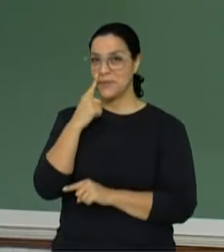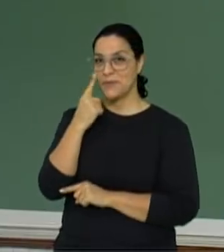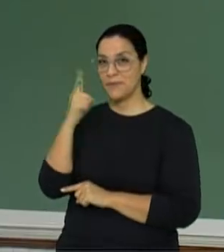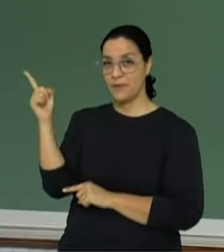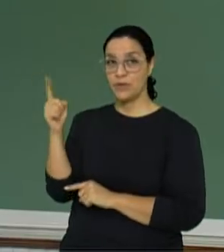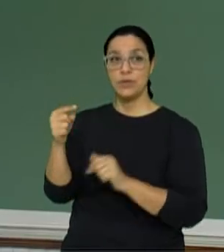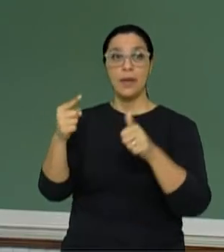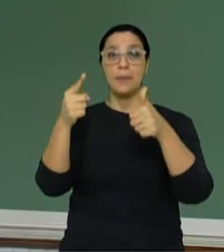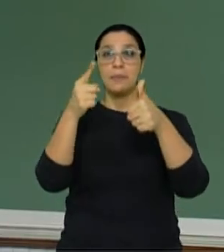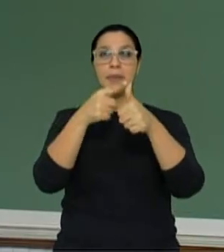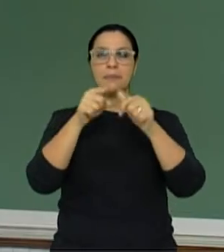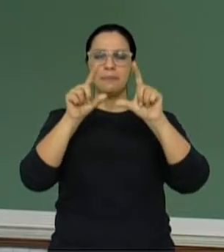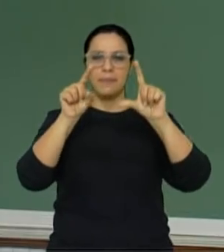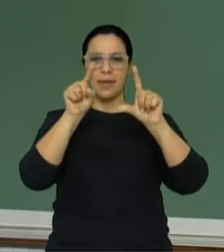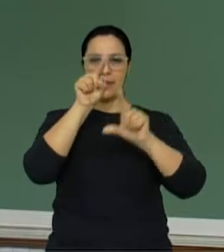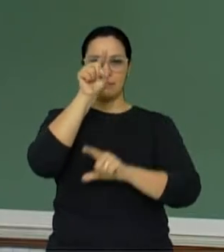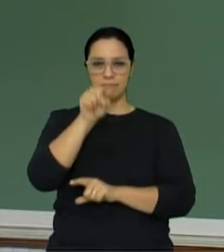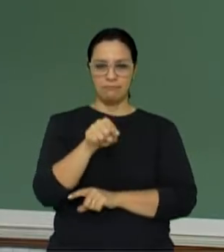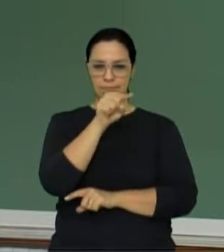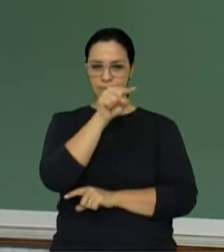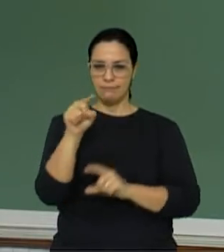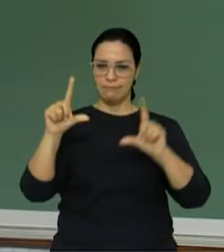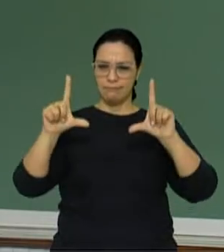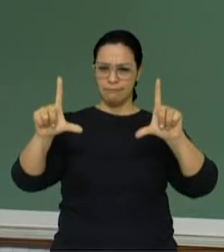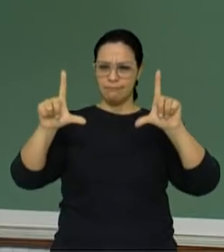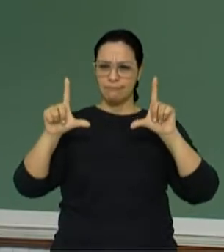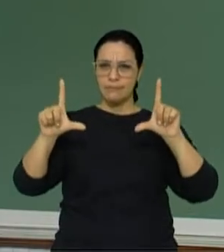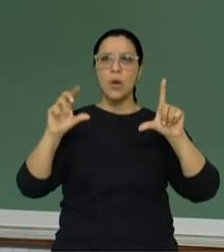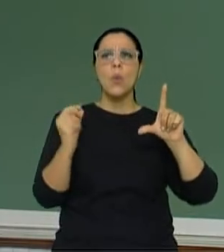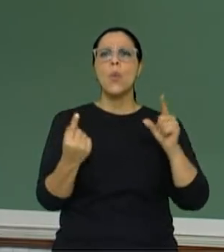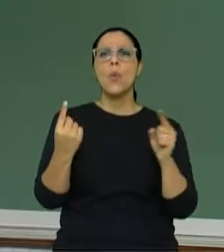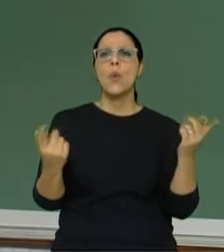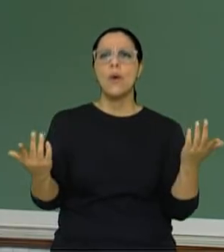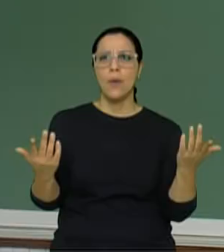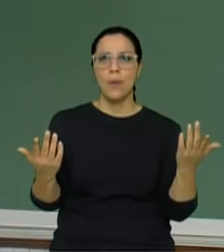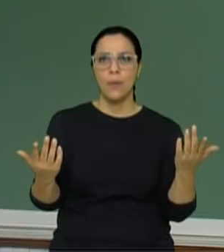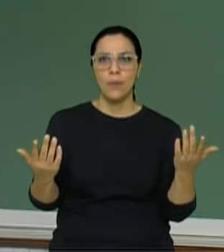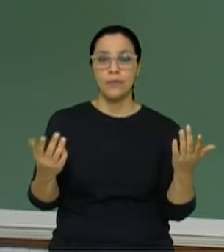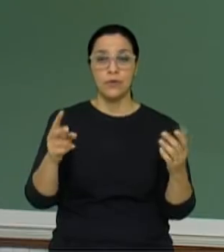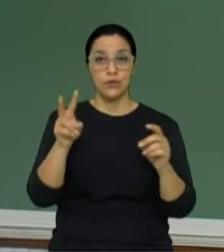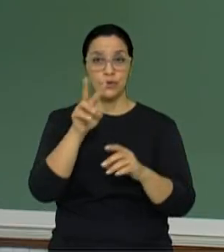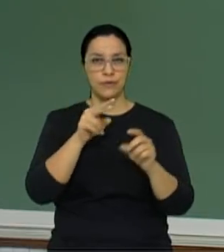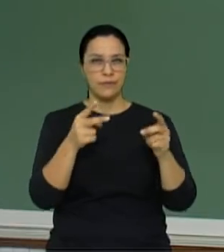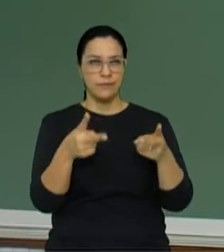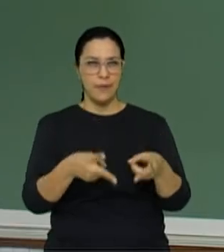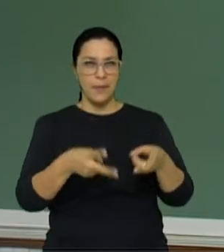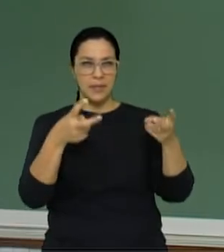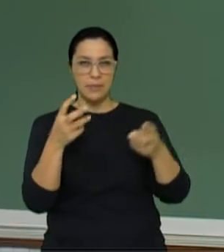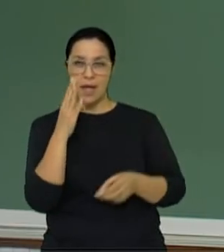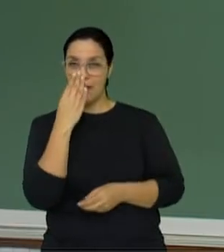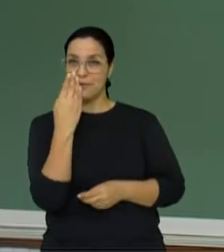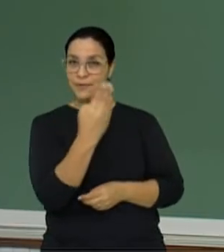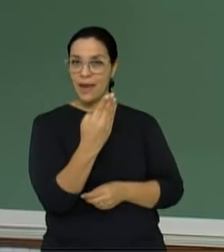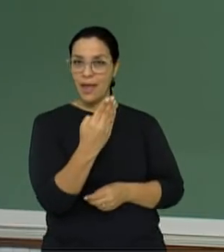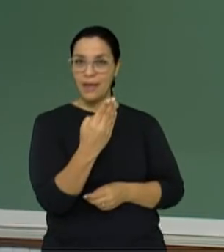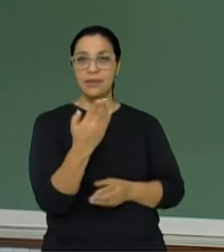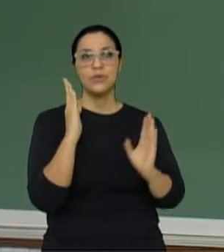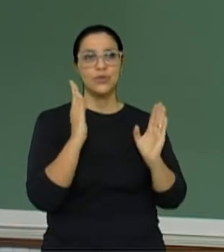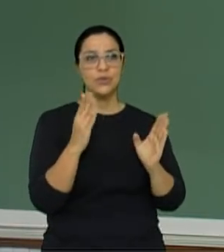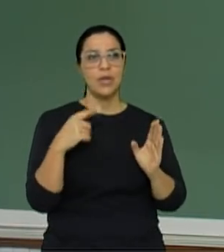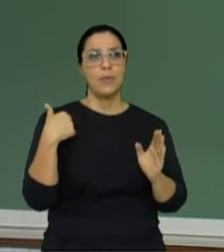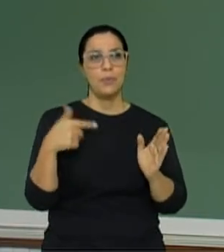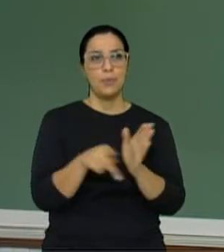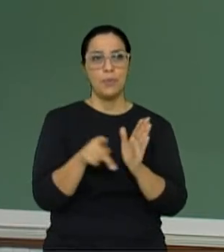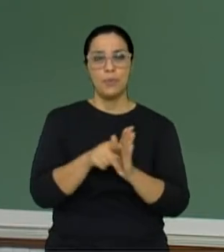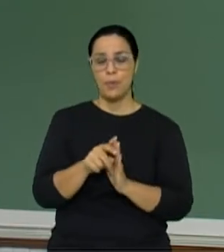a primeira, que vista seria essa daqui? Bom, se a gente imaginar aqui a figura, que aqui seja a frontal e